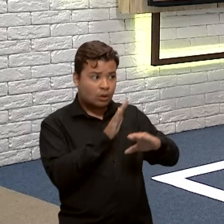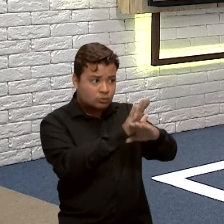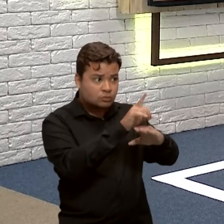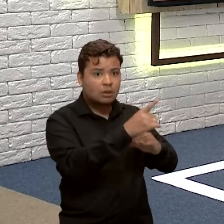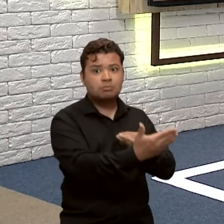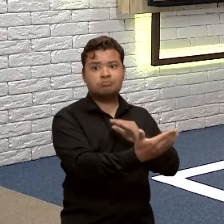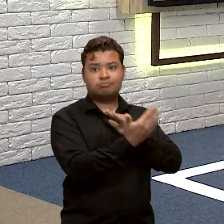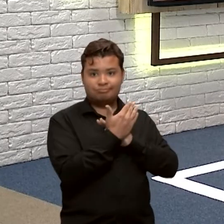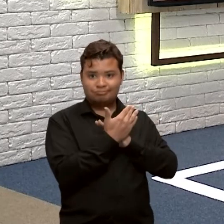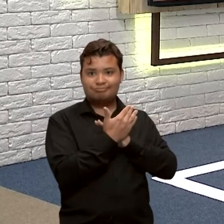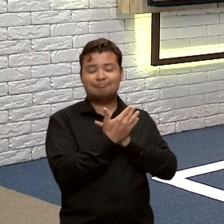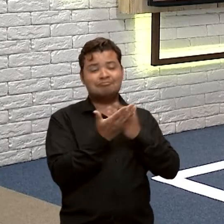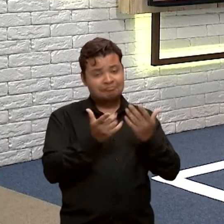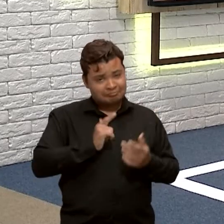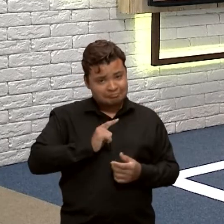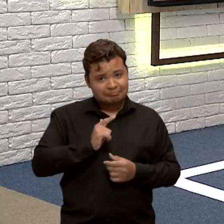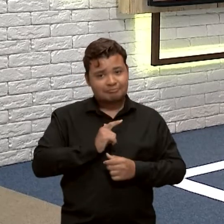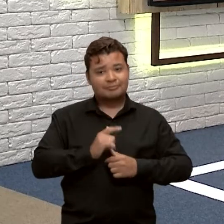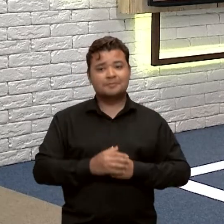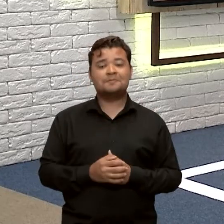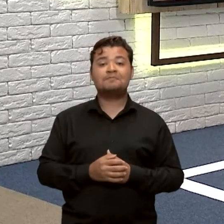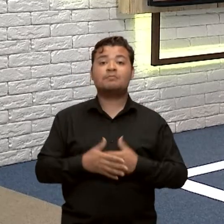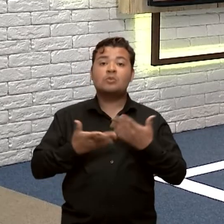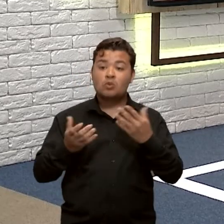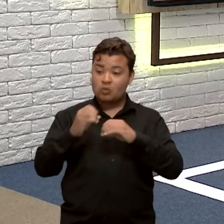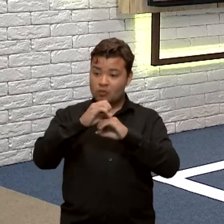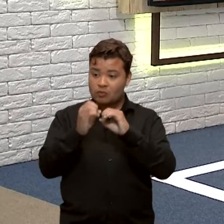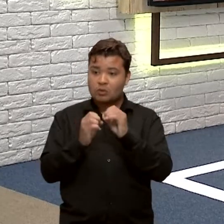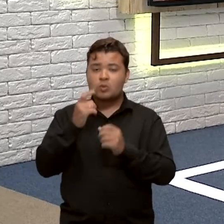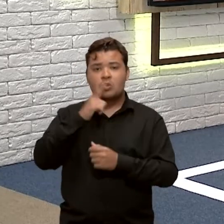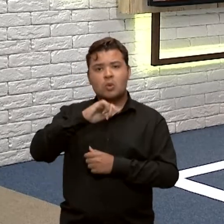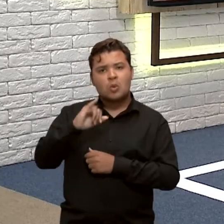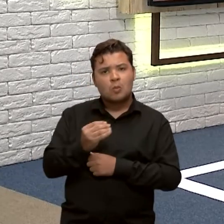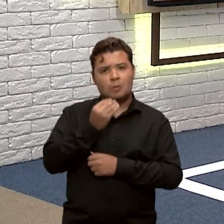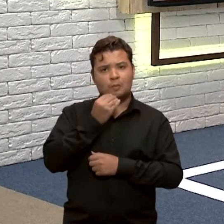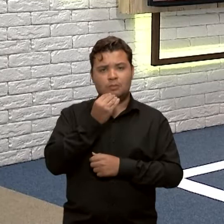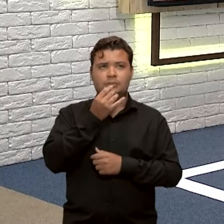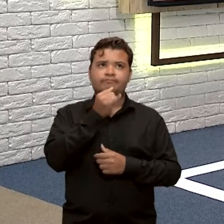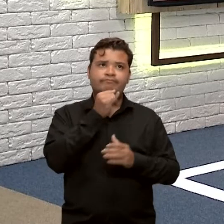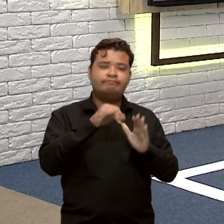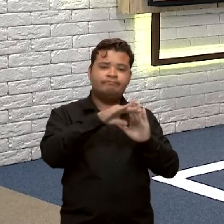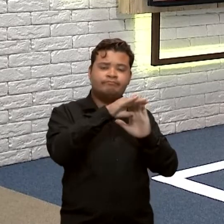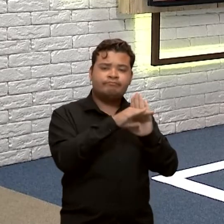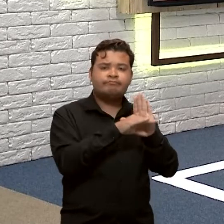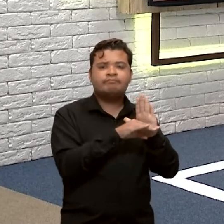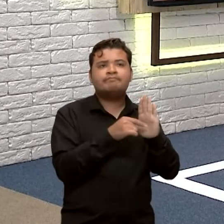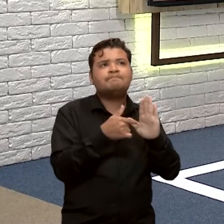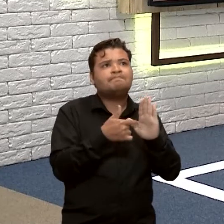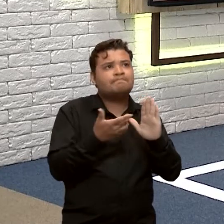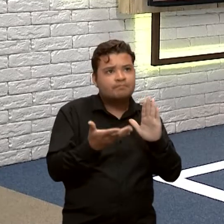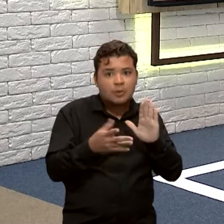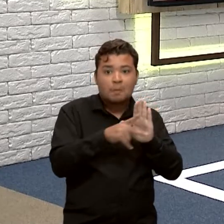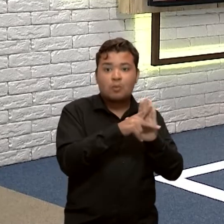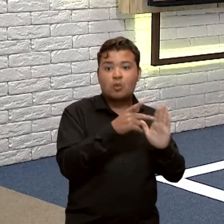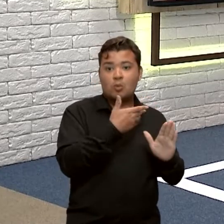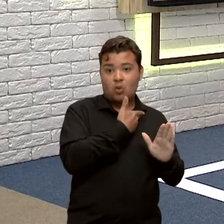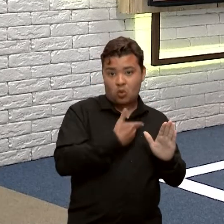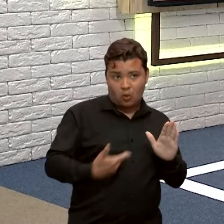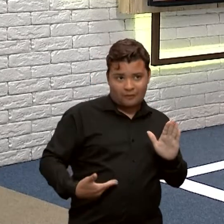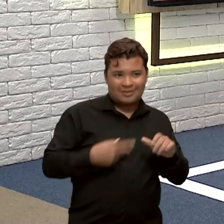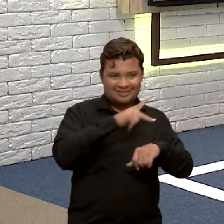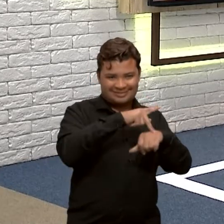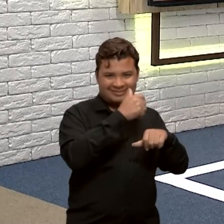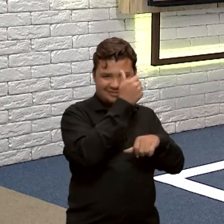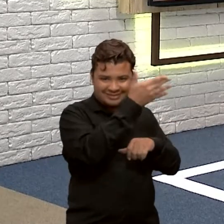Então, quando a gente consegue uma oportunidade pela UFG, seja através de um programa de governo, de um país estrangeiro,